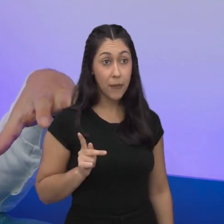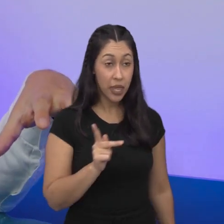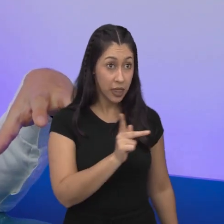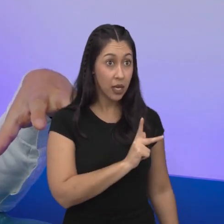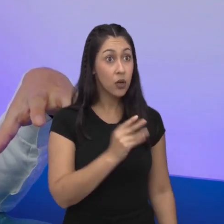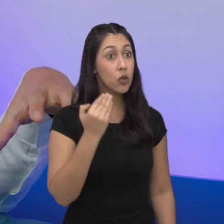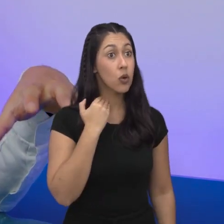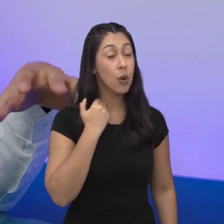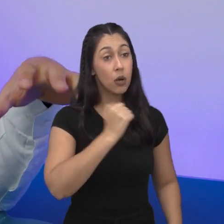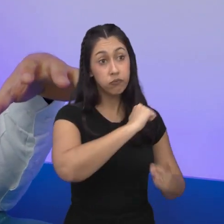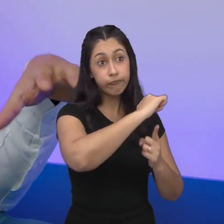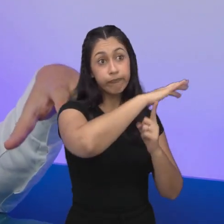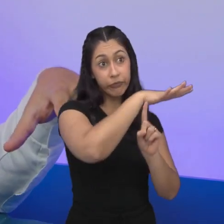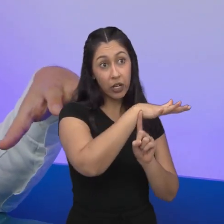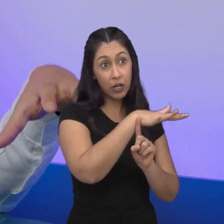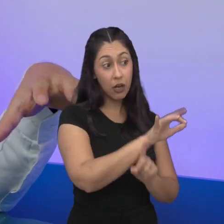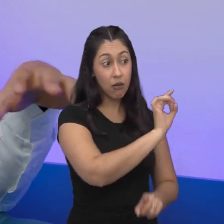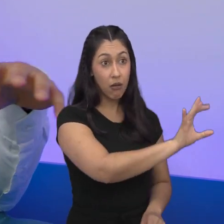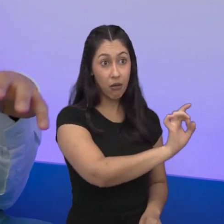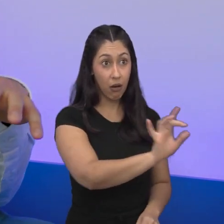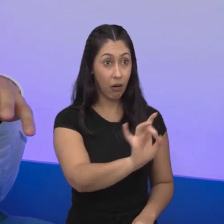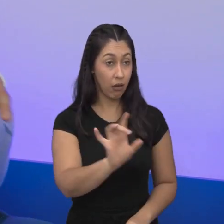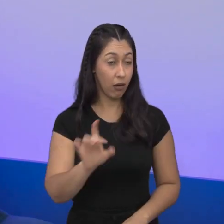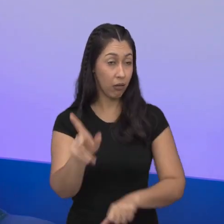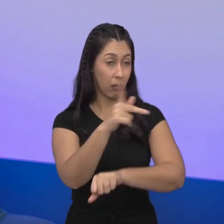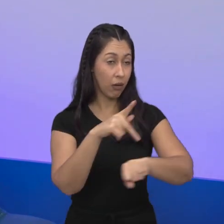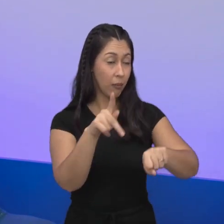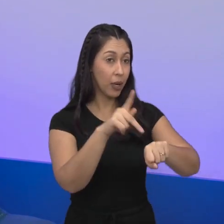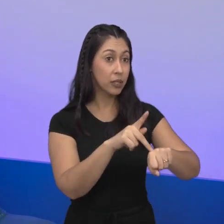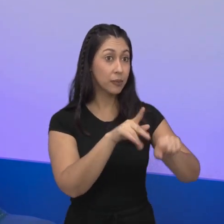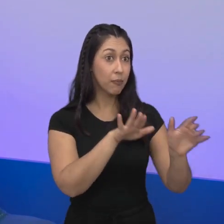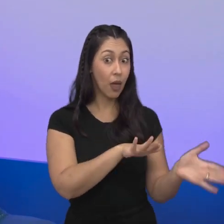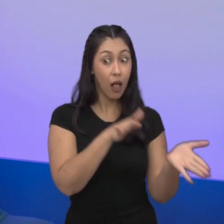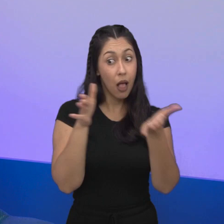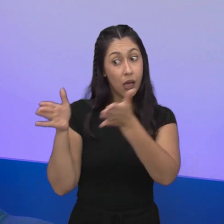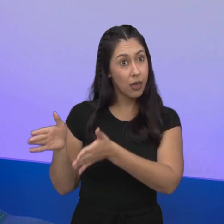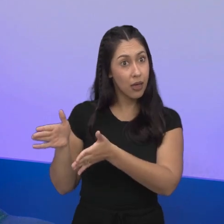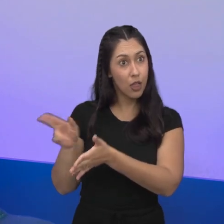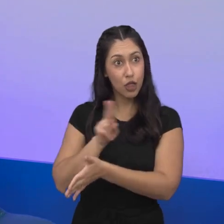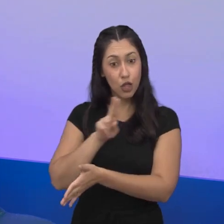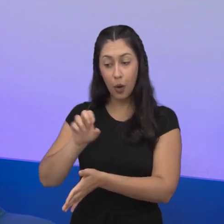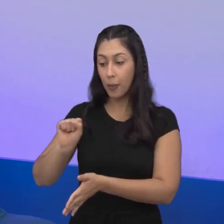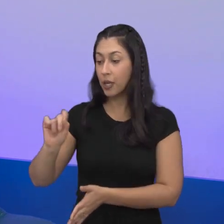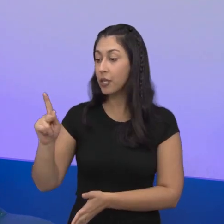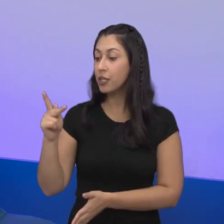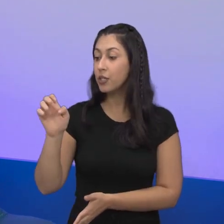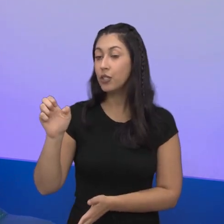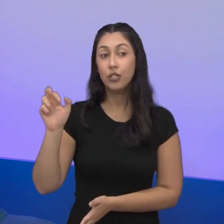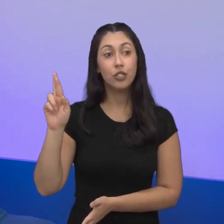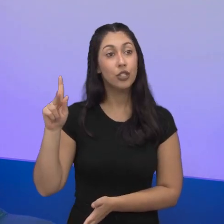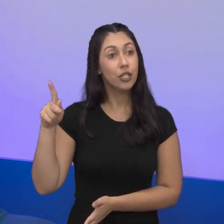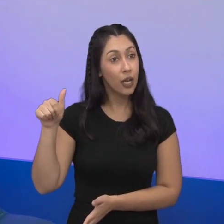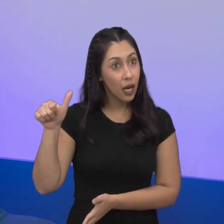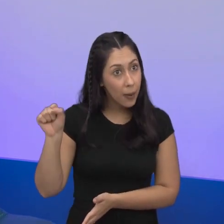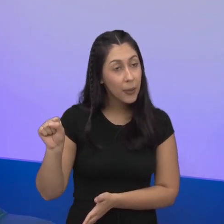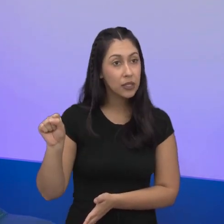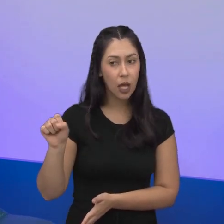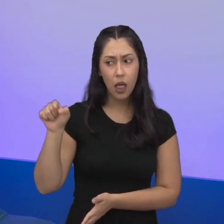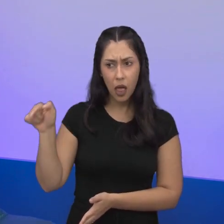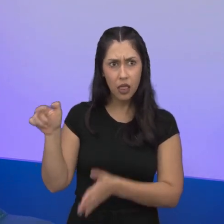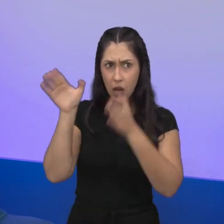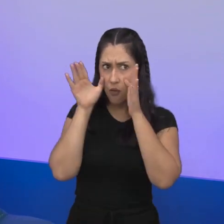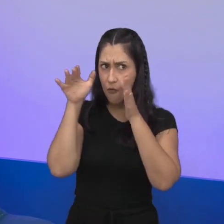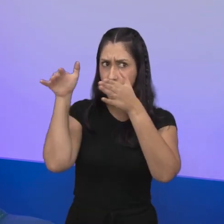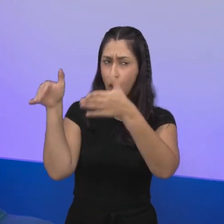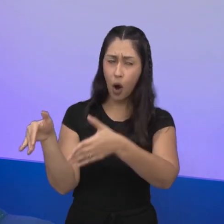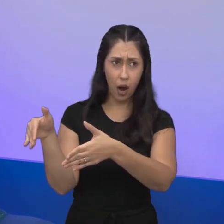centrais dos países, e de outro lado a gente tem a trilha dos Sherpas, que são as trilhas que